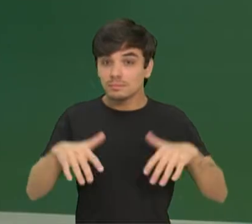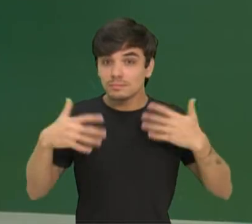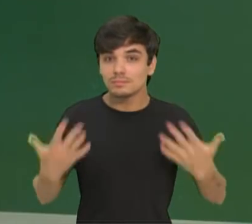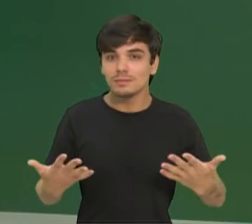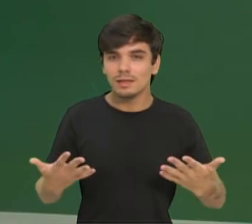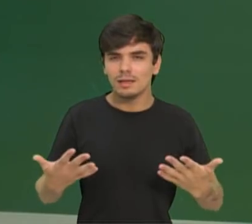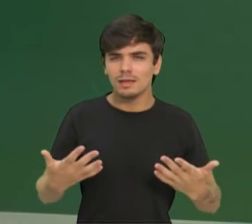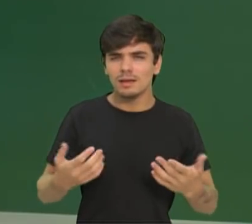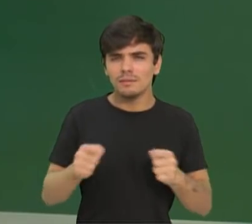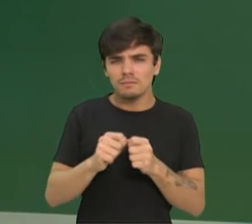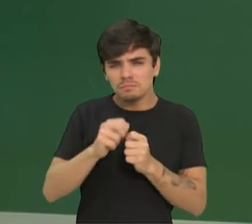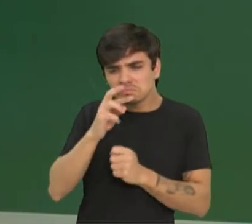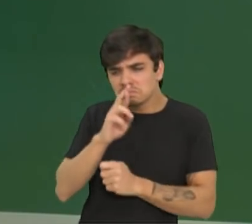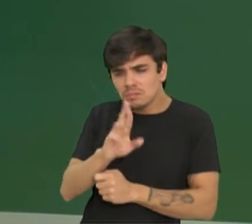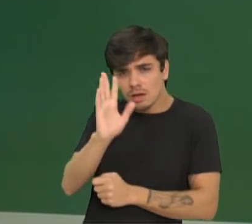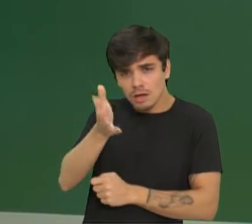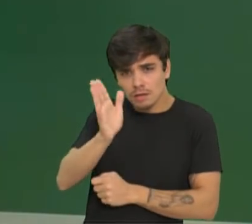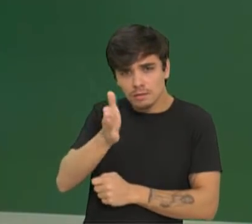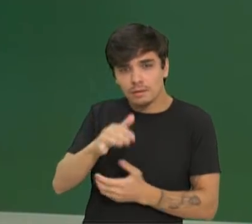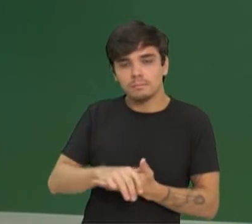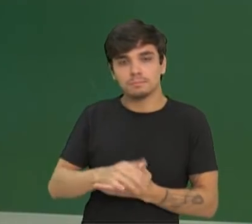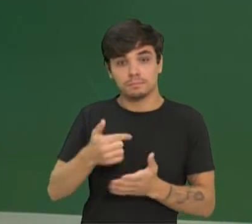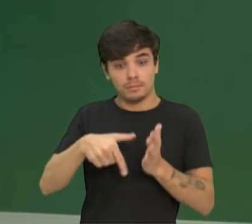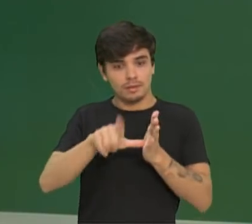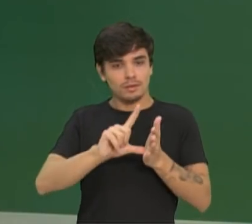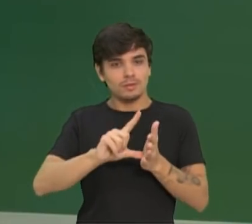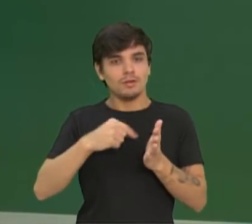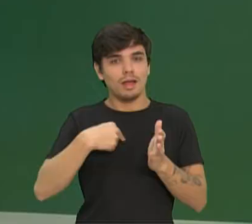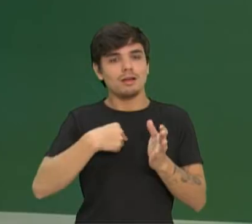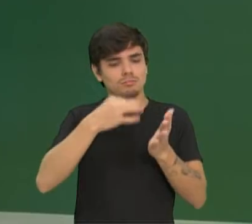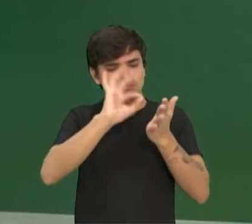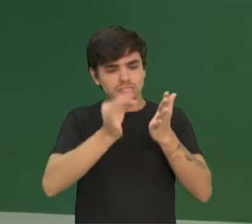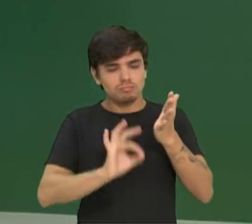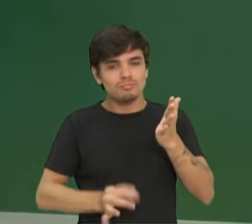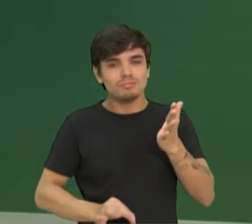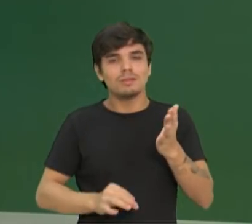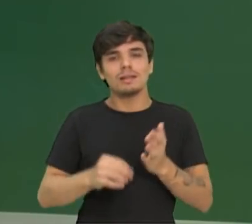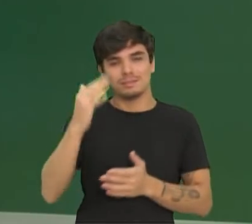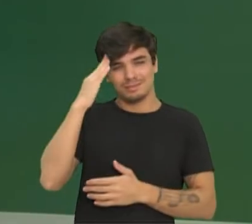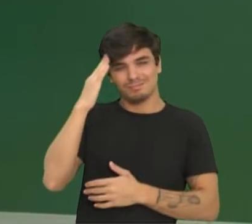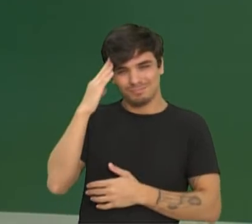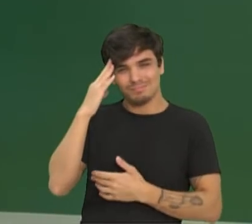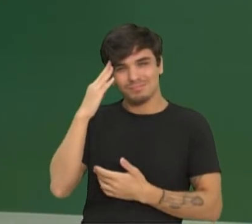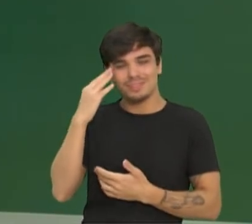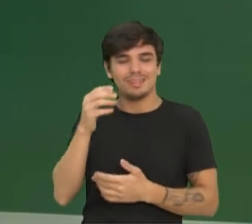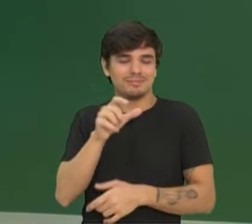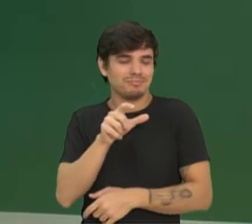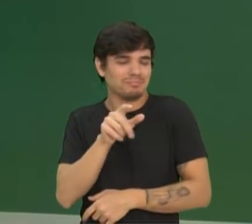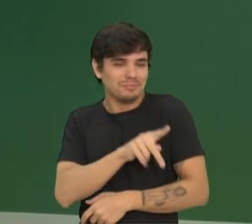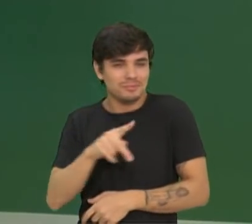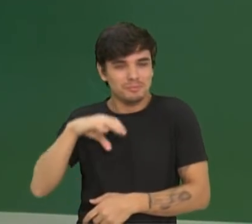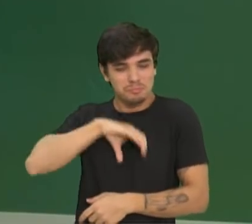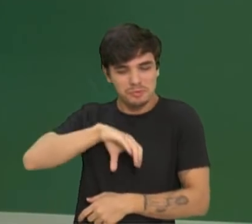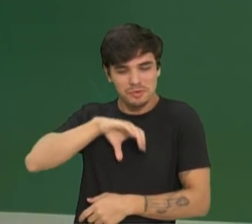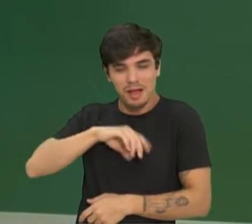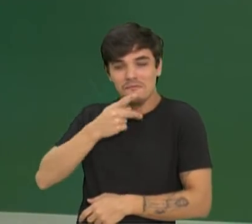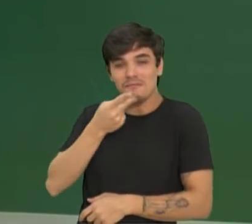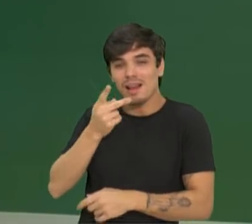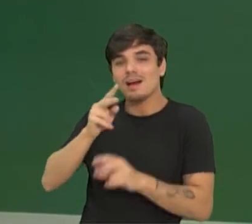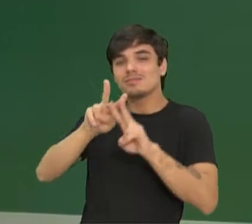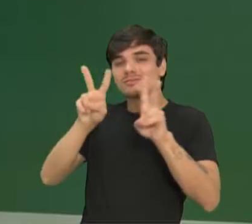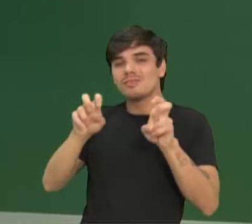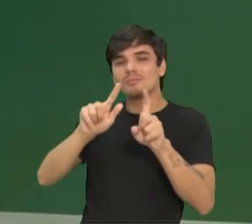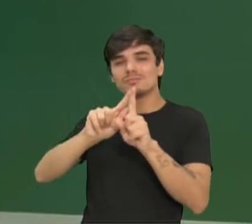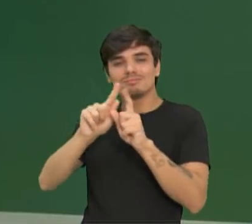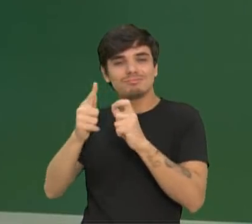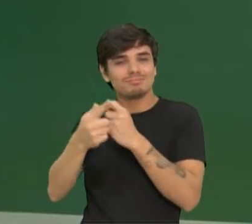Então, formulou sua resposta? Antes, gostaria de fazer uma correção. Sabe como é, né? Professor de português, falando de geografia, às